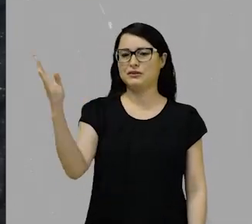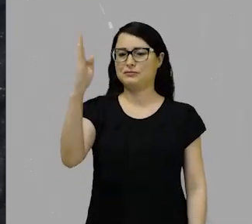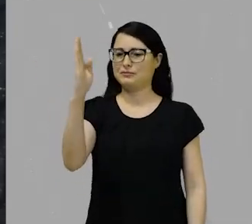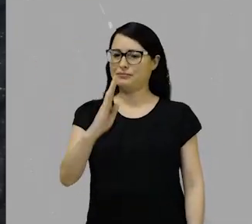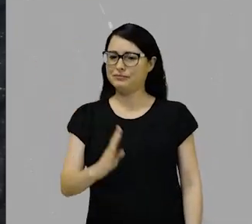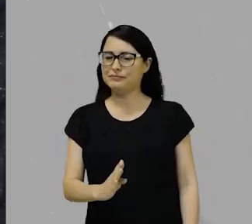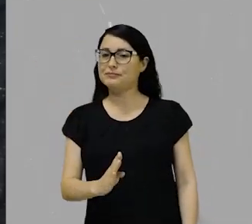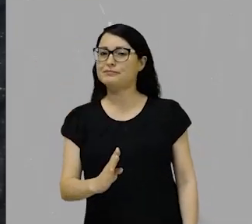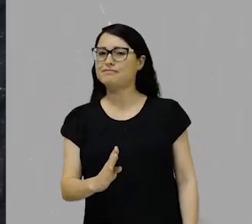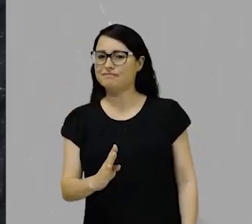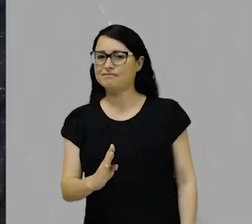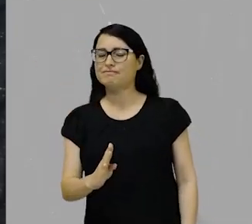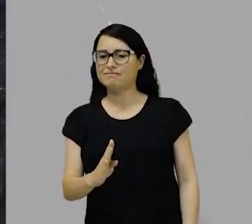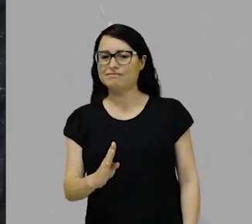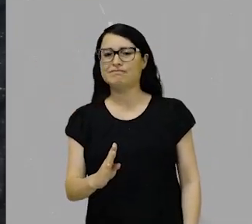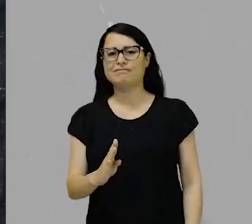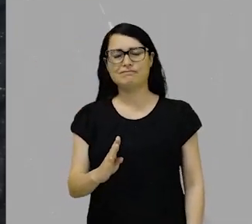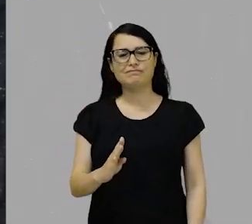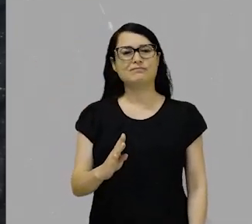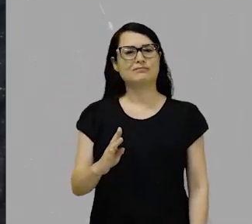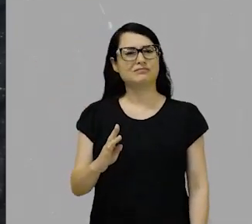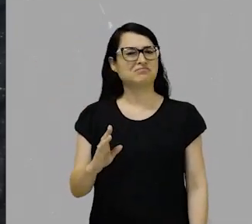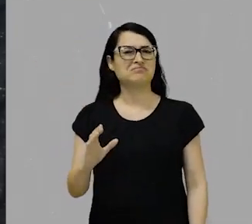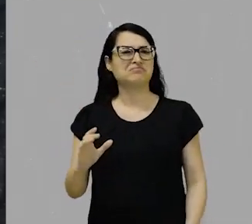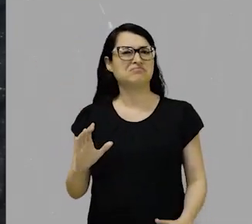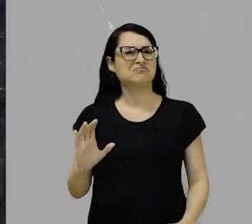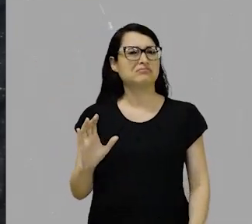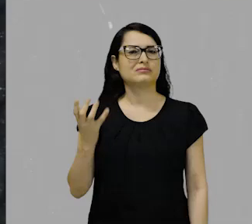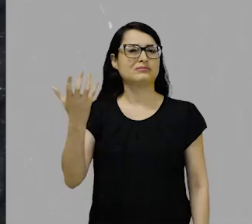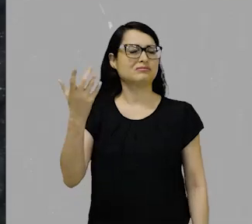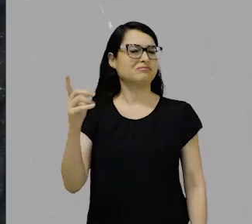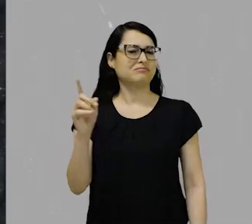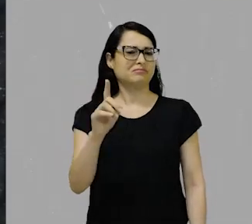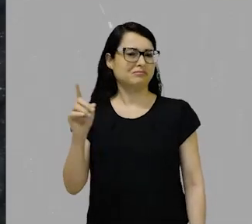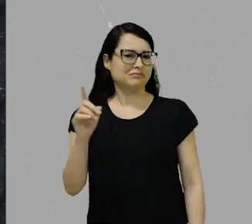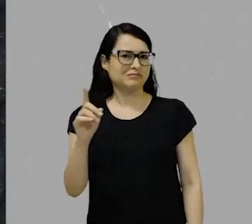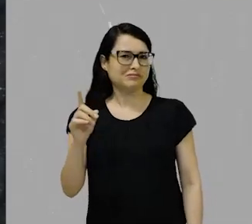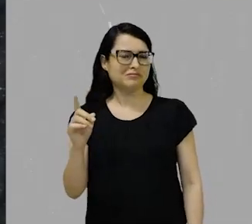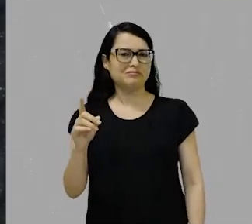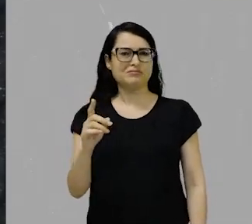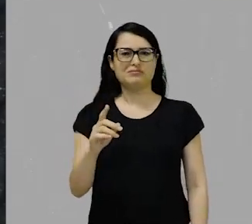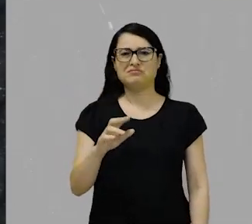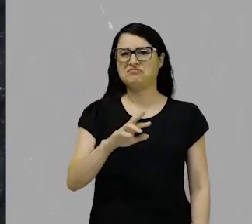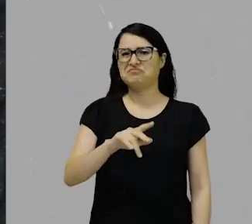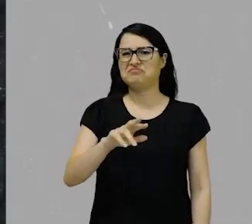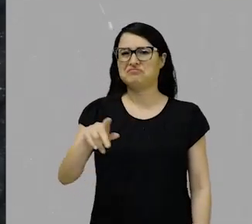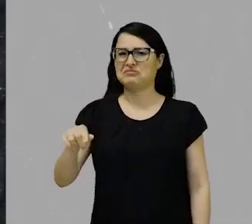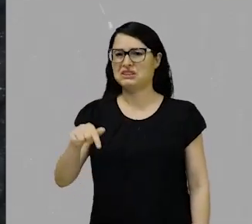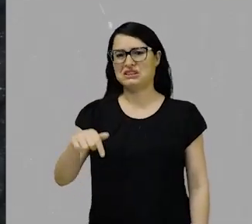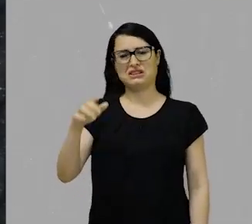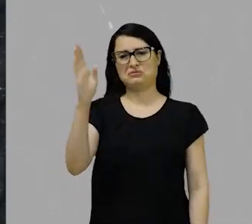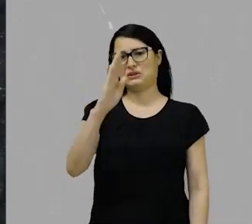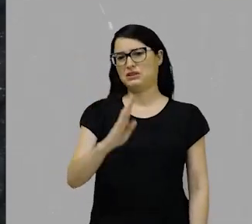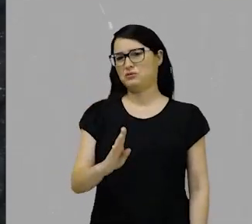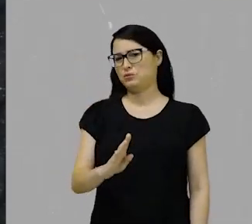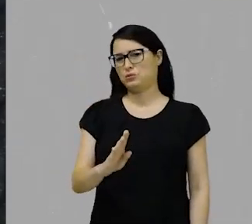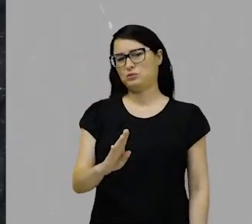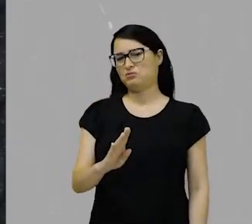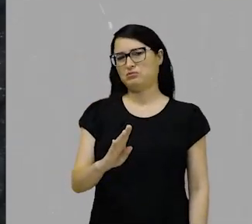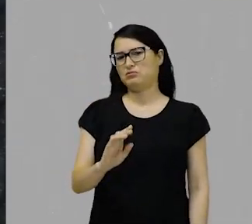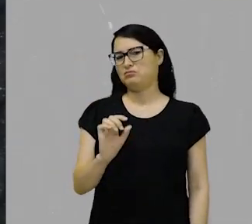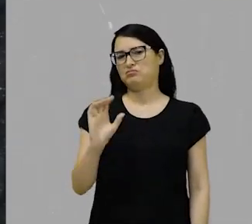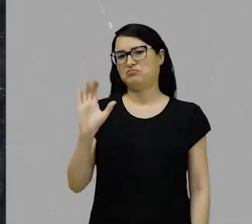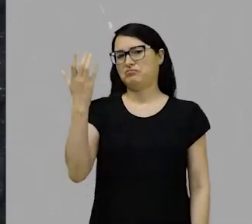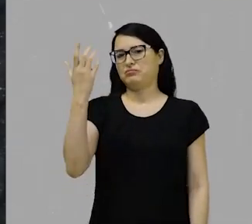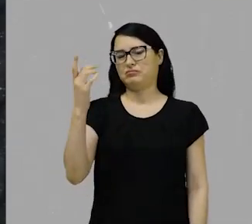que são eventos que de certa forma não ocorrem, né, em grande quantidade ou nem ocorrem aqui no Brasil. O que é, Marcos?